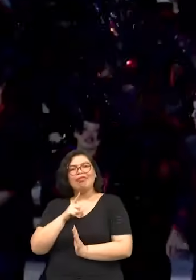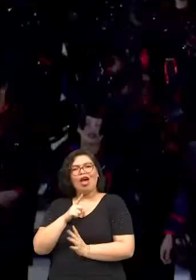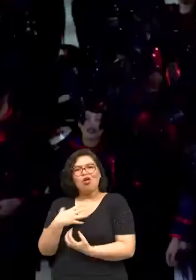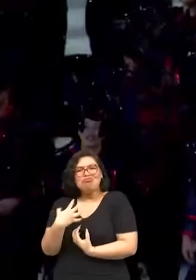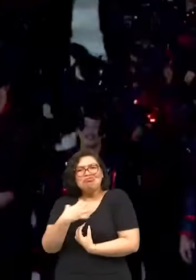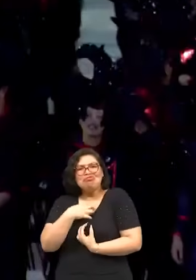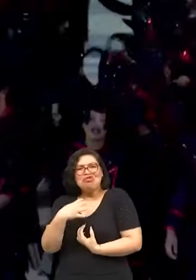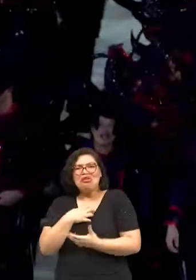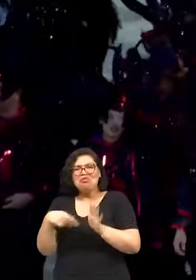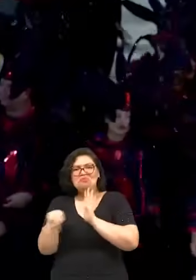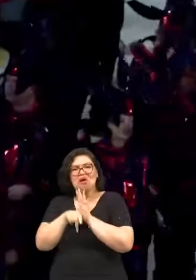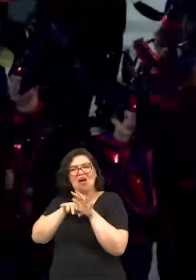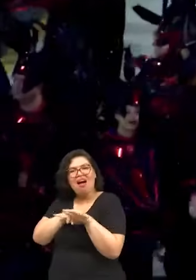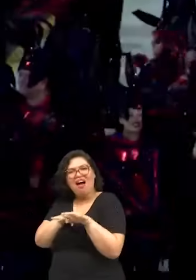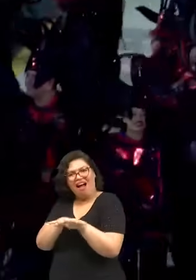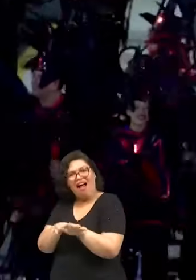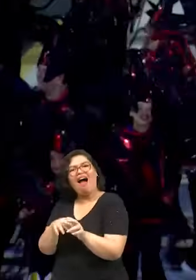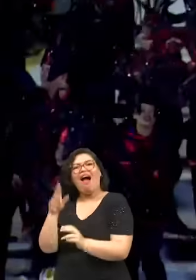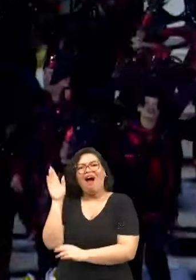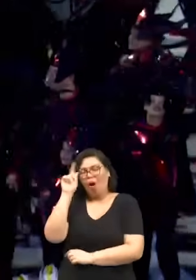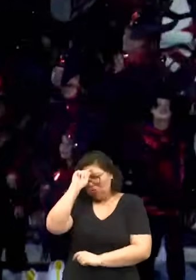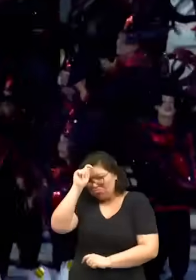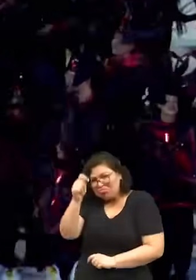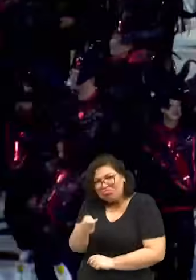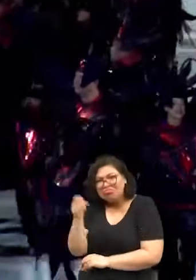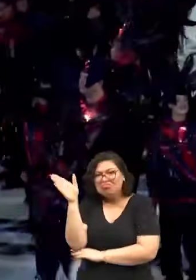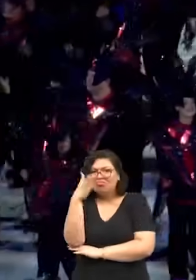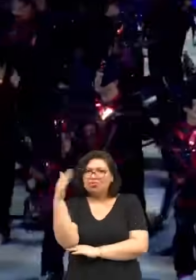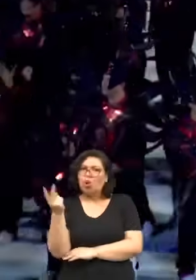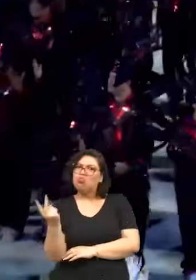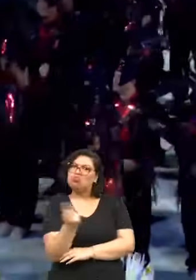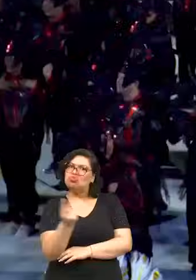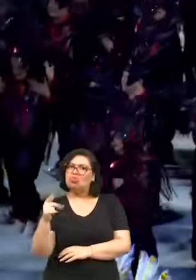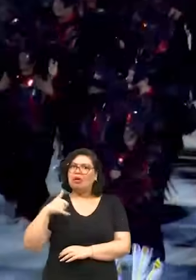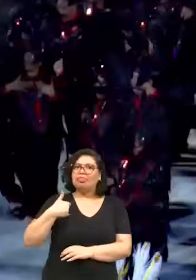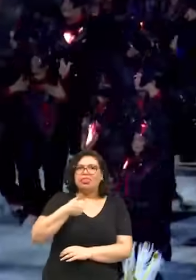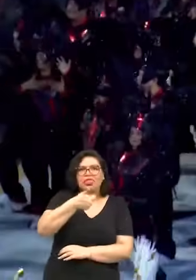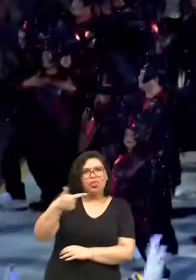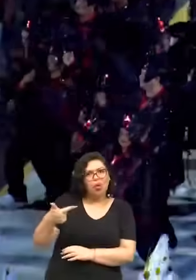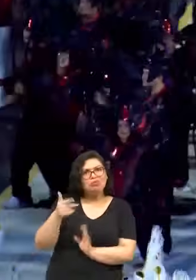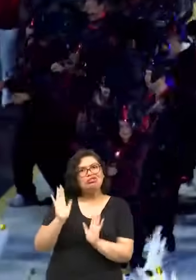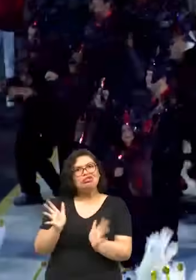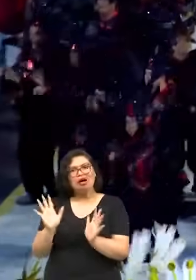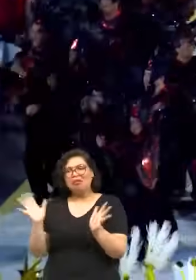a avenida, como Mestre Sala e Porta Bandeira, 12 anos de idade, dando esse show na avenida já.